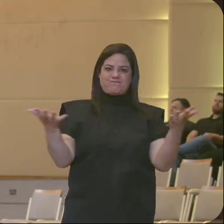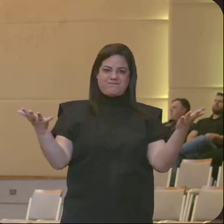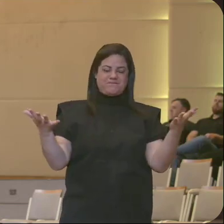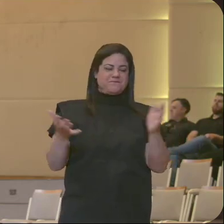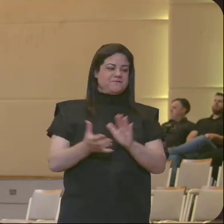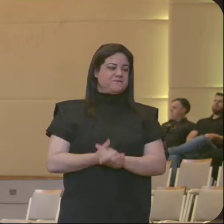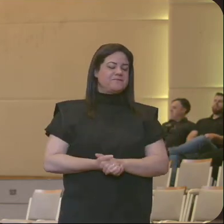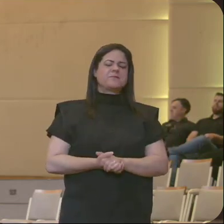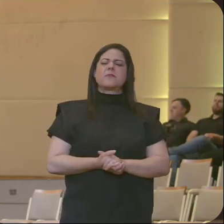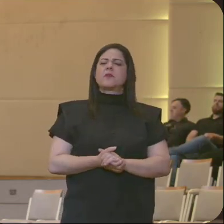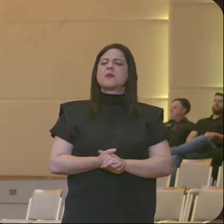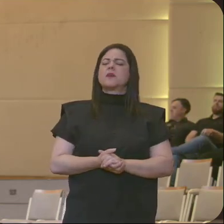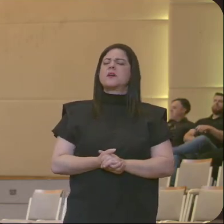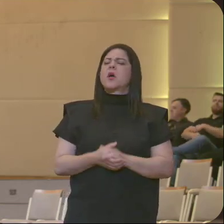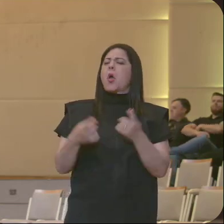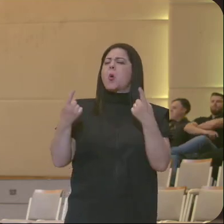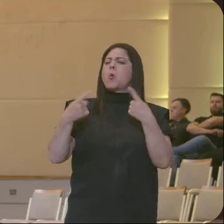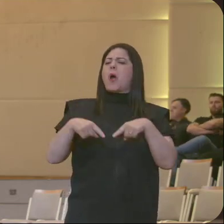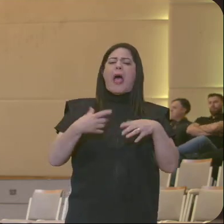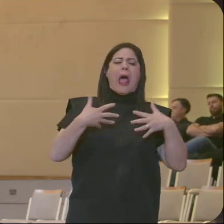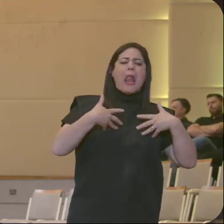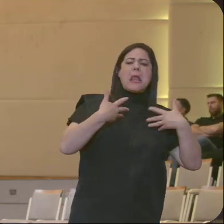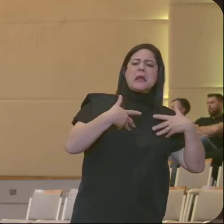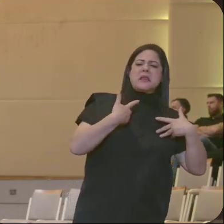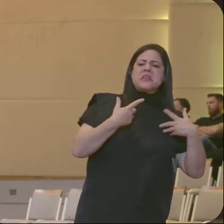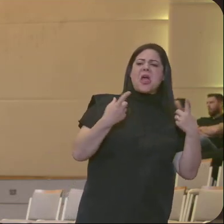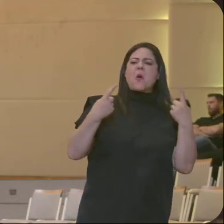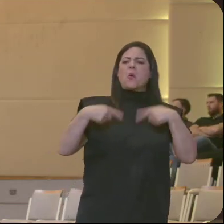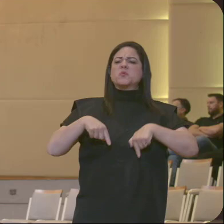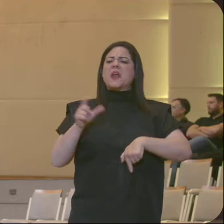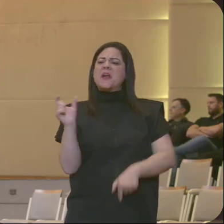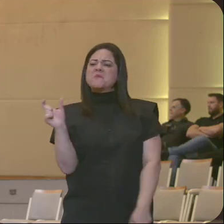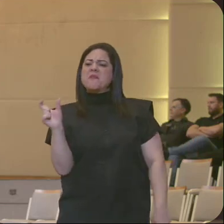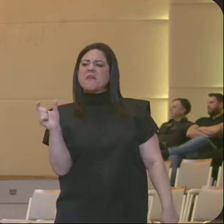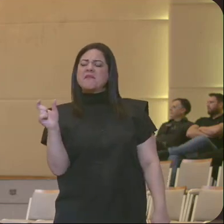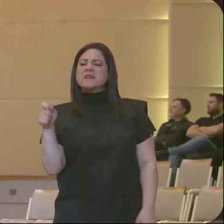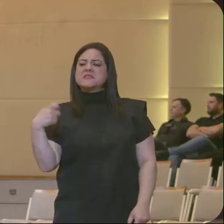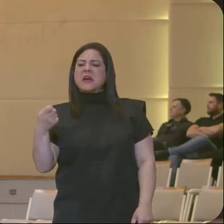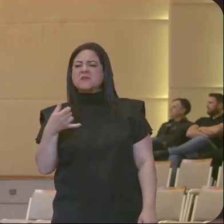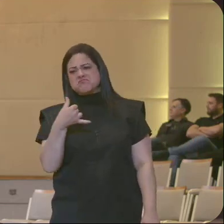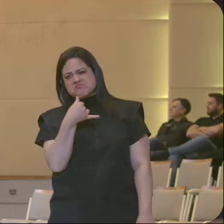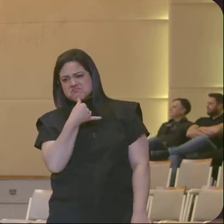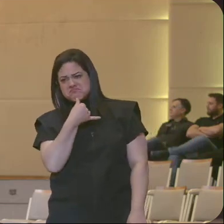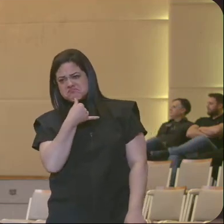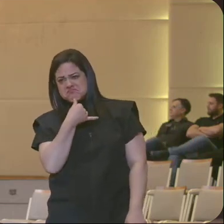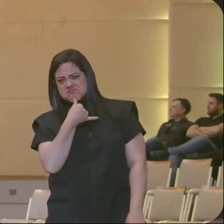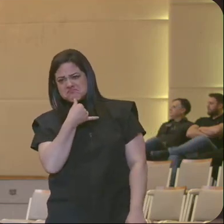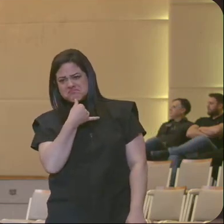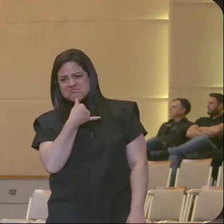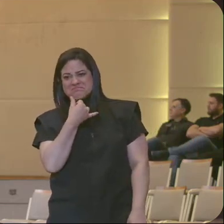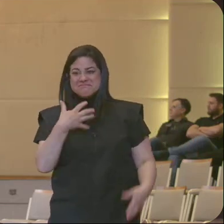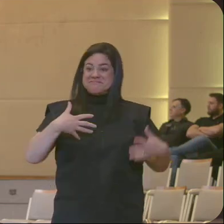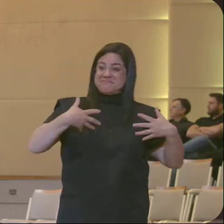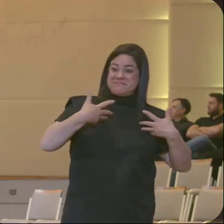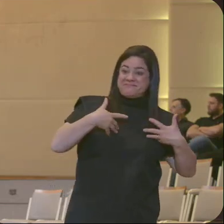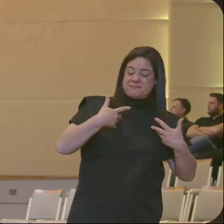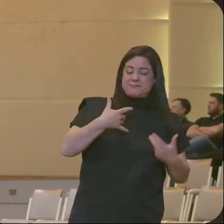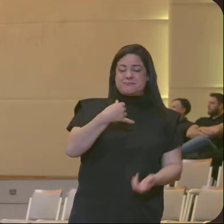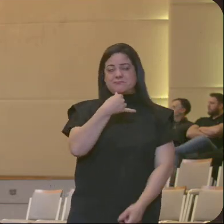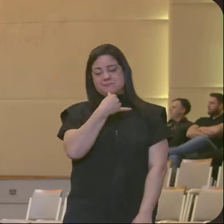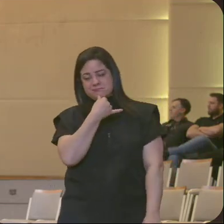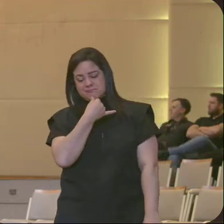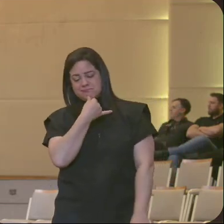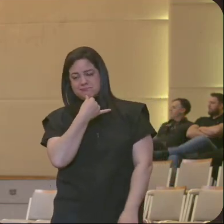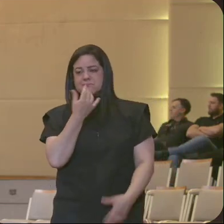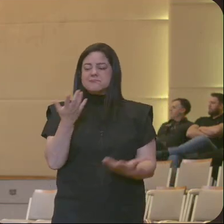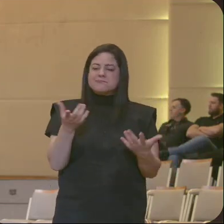o antônimo de alegria? Todo mundo sabe. Qual que é o antônimo de alegria, contrário de alegria? Tristeza. E existem pessoas